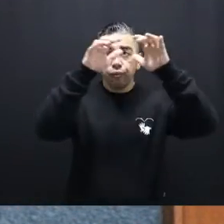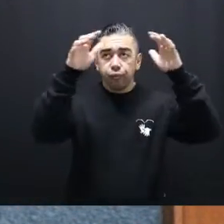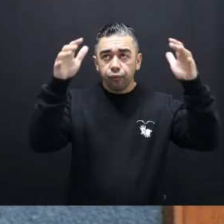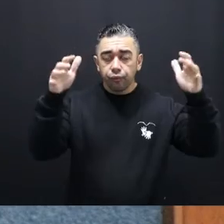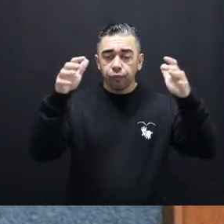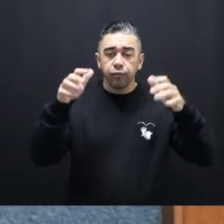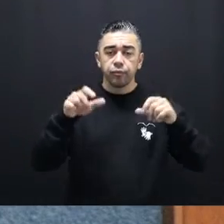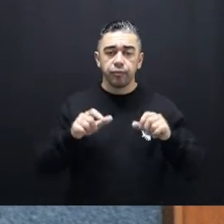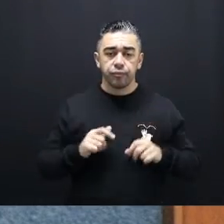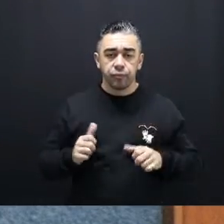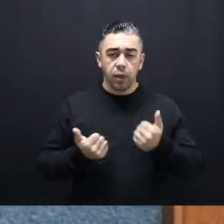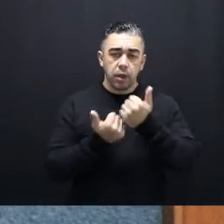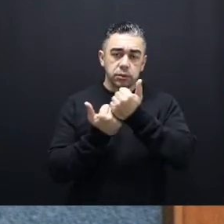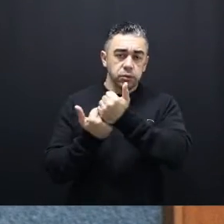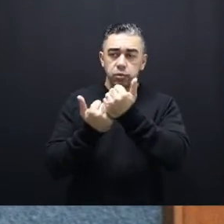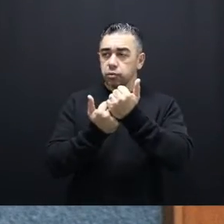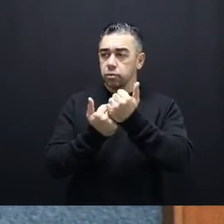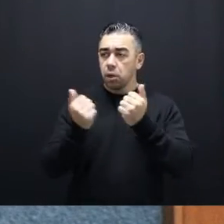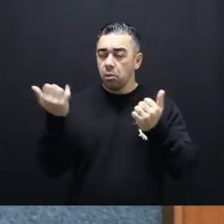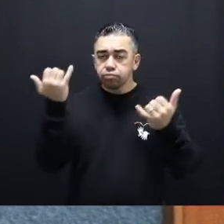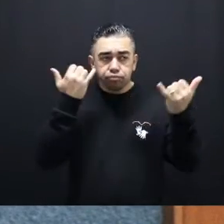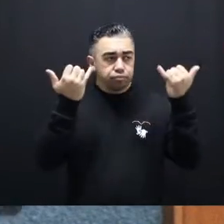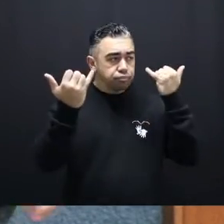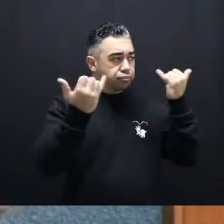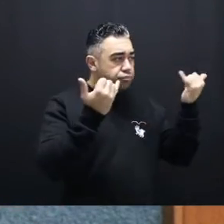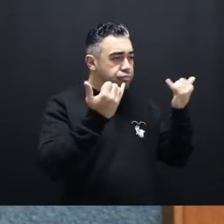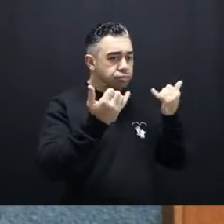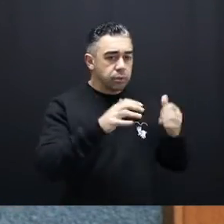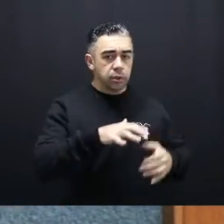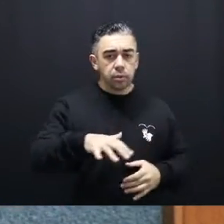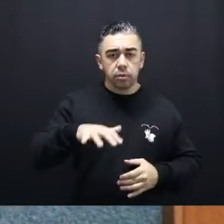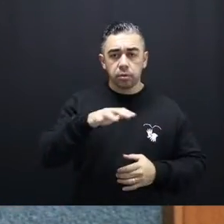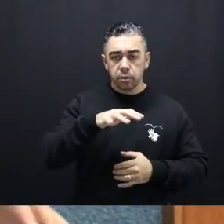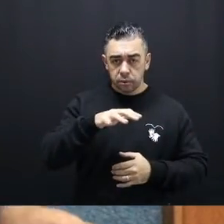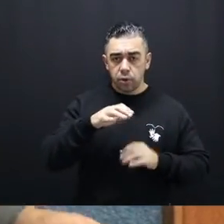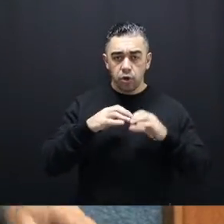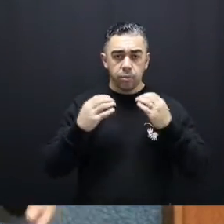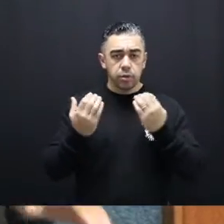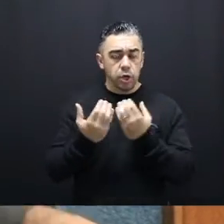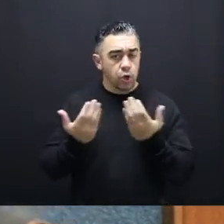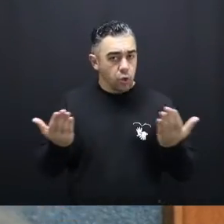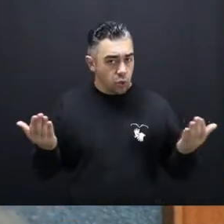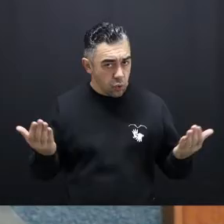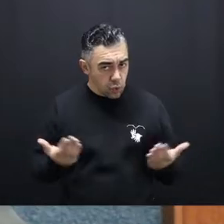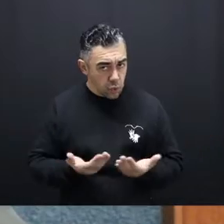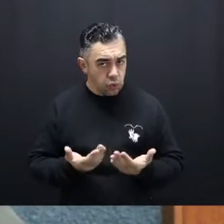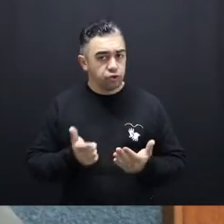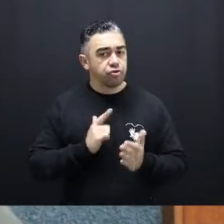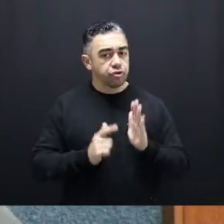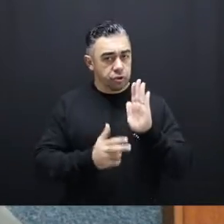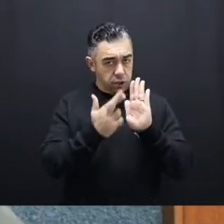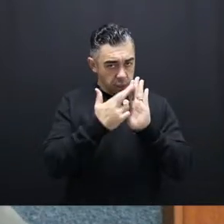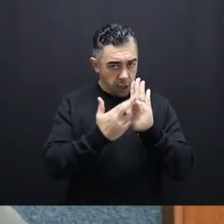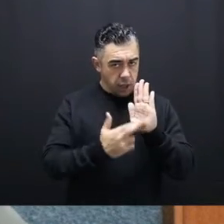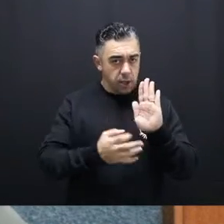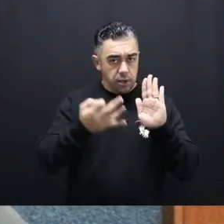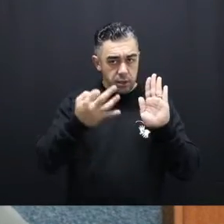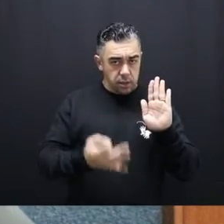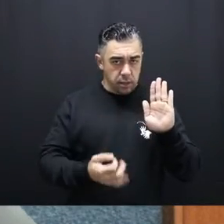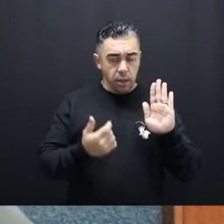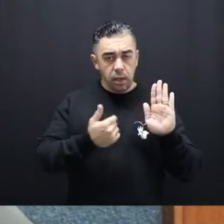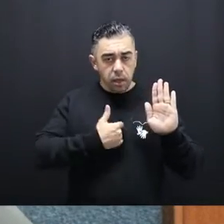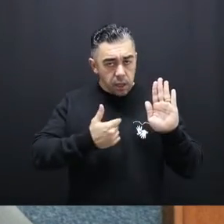com essa teoria e ouvir a comunidade O que é hoje tá regulamentado Inclusive eu fui eu servir